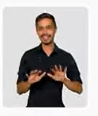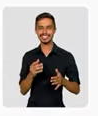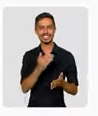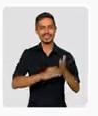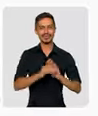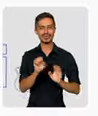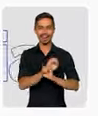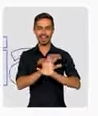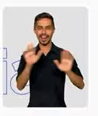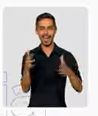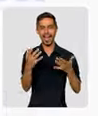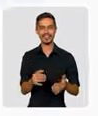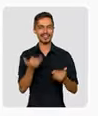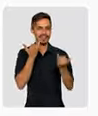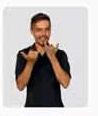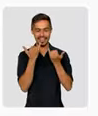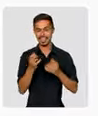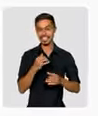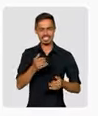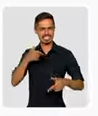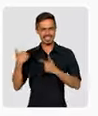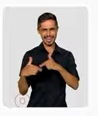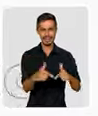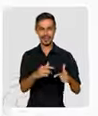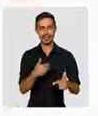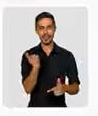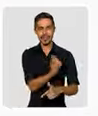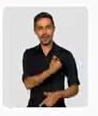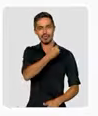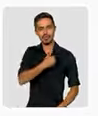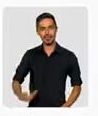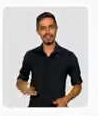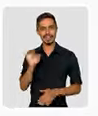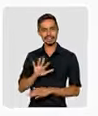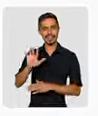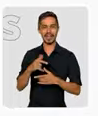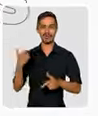assim, com transparência, informação e muito trabalho, que o governo